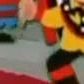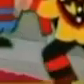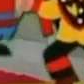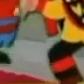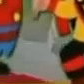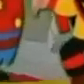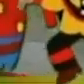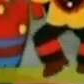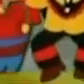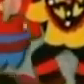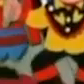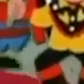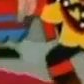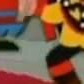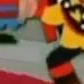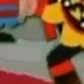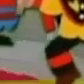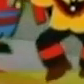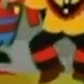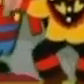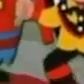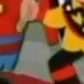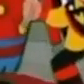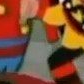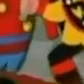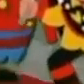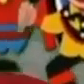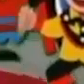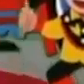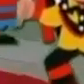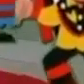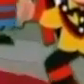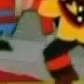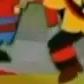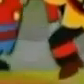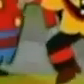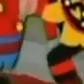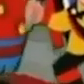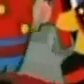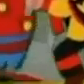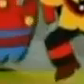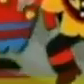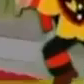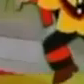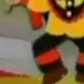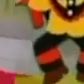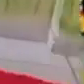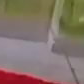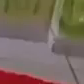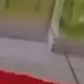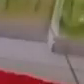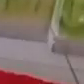havia acontecido. Toda a gente se juntou para Chico ajudar.